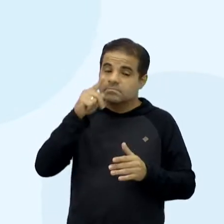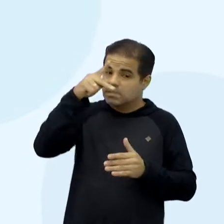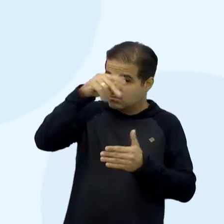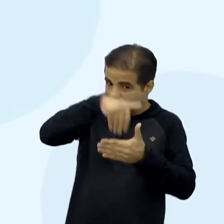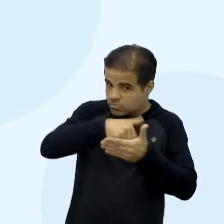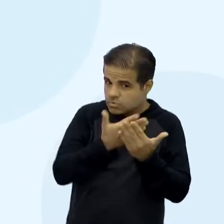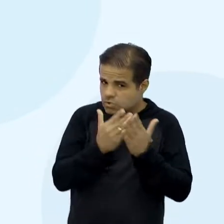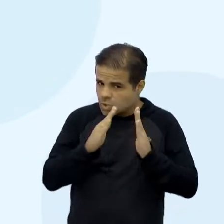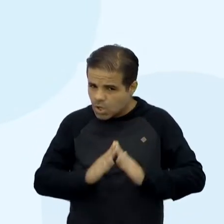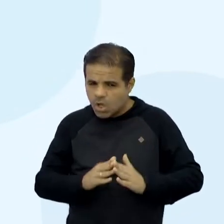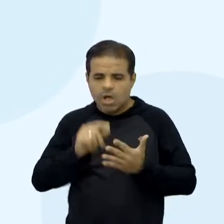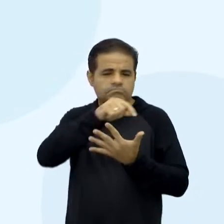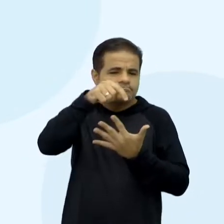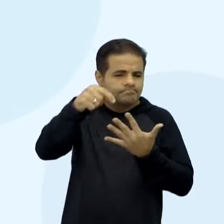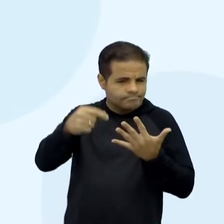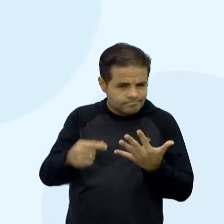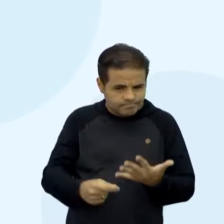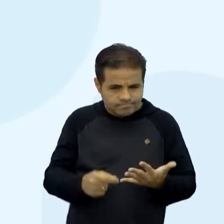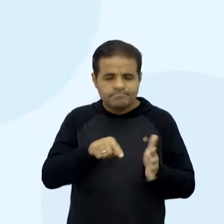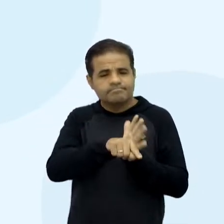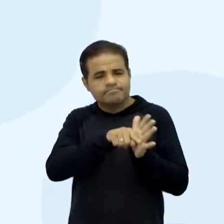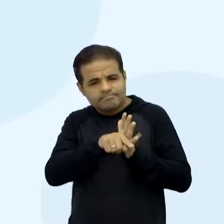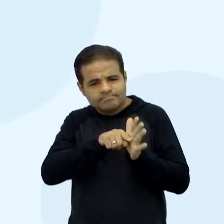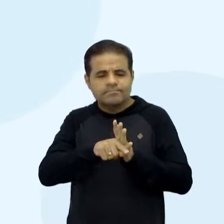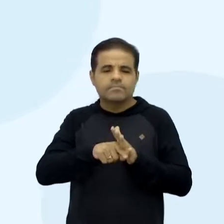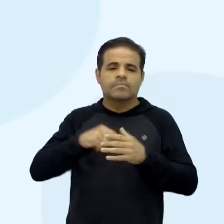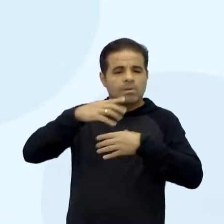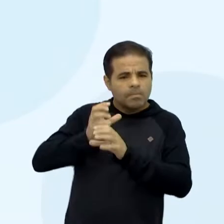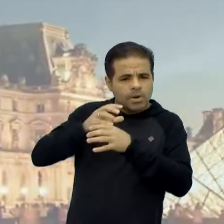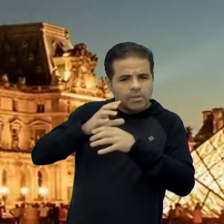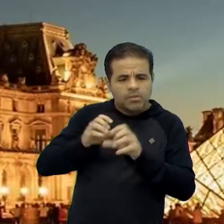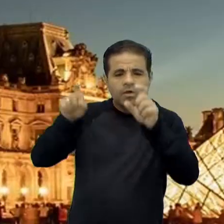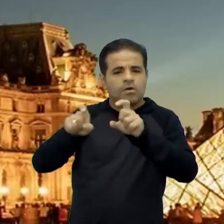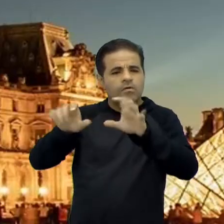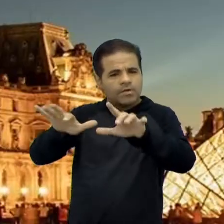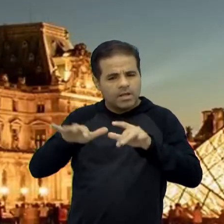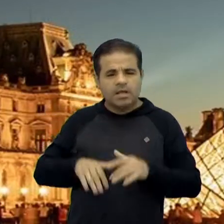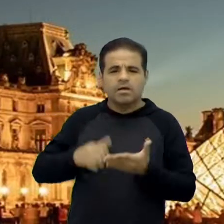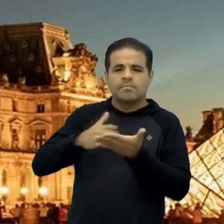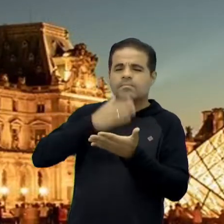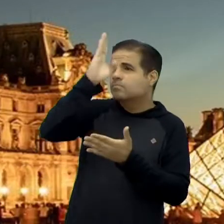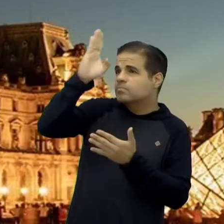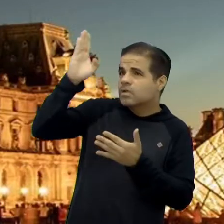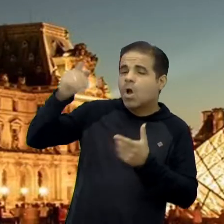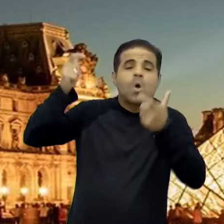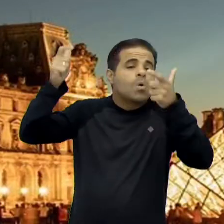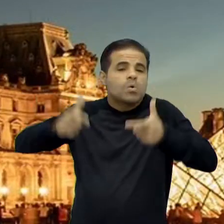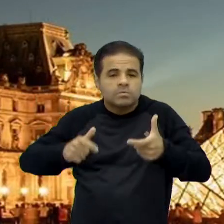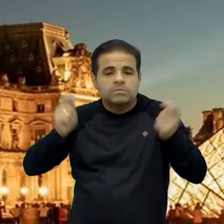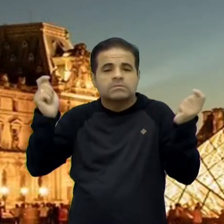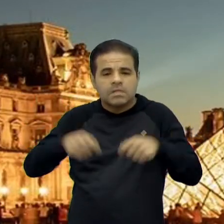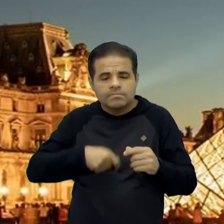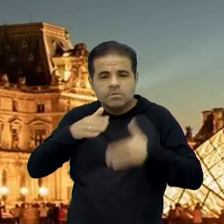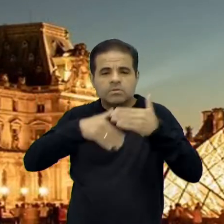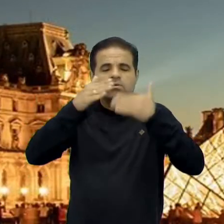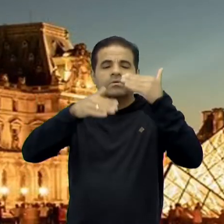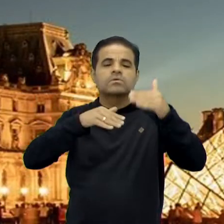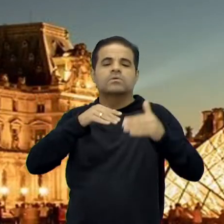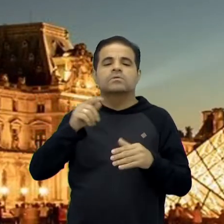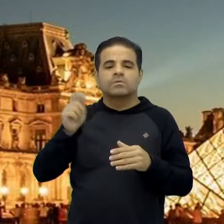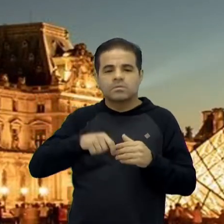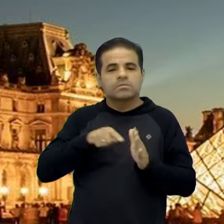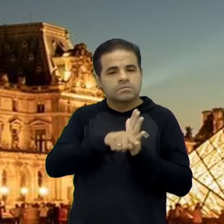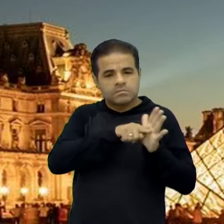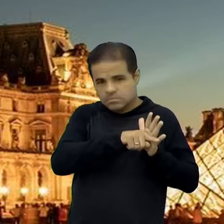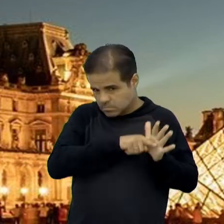escolar. Celular, tablet, notebook, o laboratório de informática, a biblioteca, onde você conseguir desenvolver o seu processo